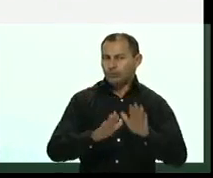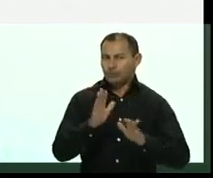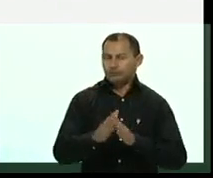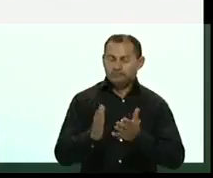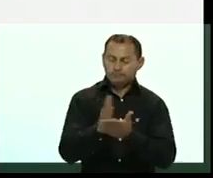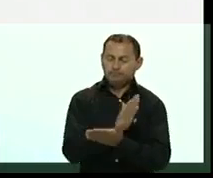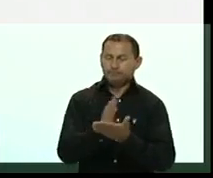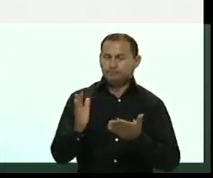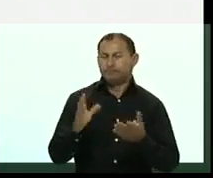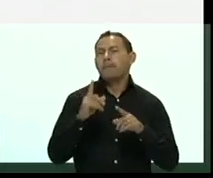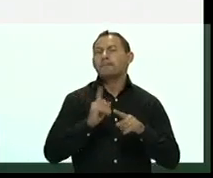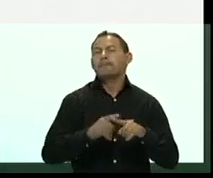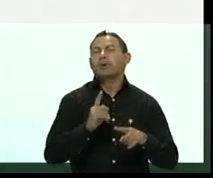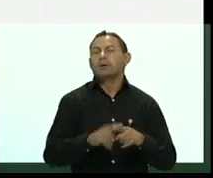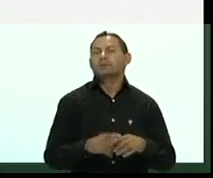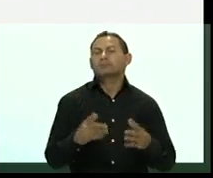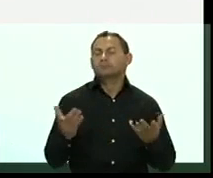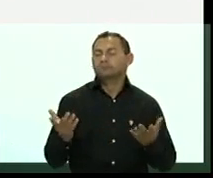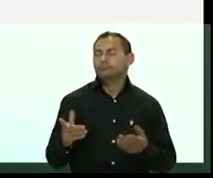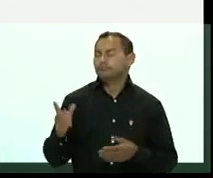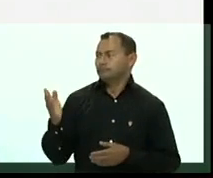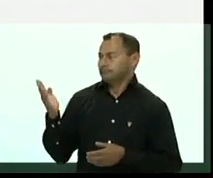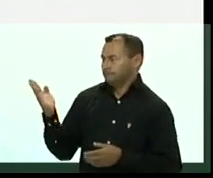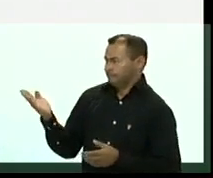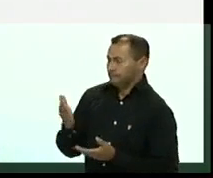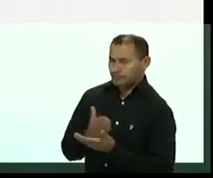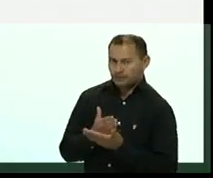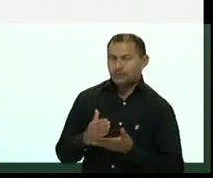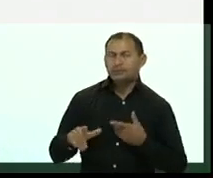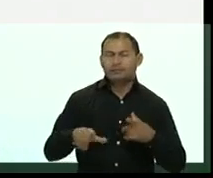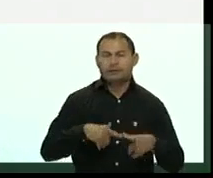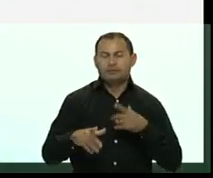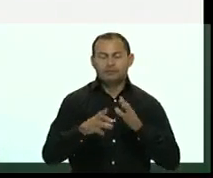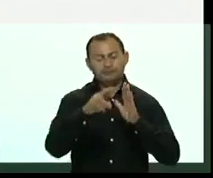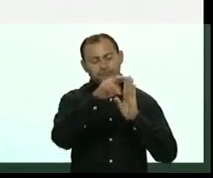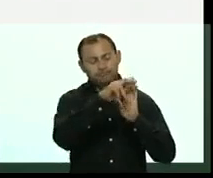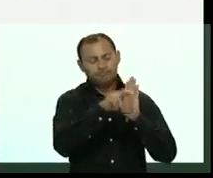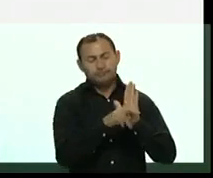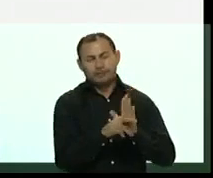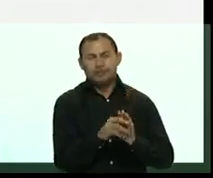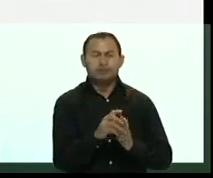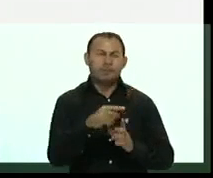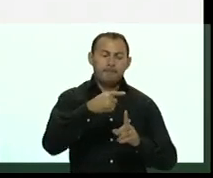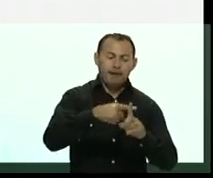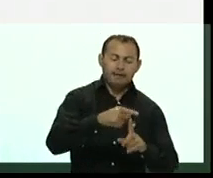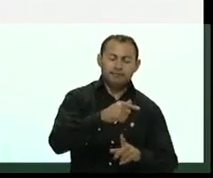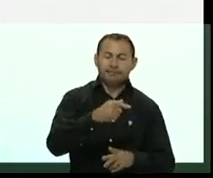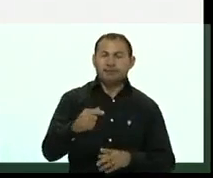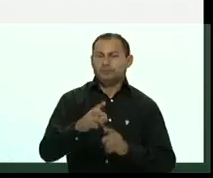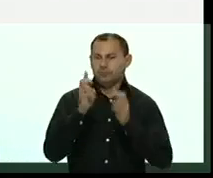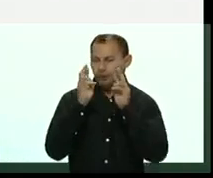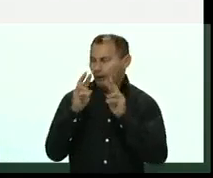a distributiva, por quê? Porque aqui a gente vai começar a trabalhar bastante com regrinha de sinal. Então, olha lá.